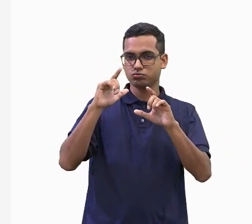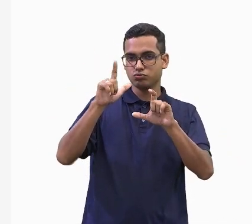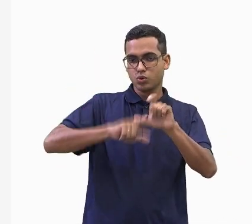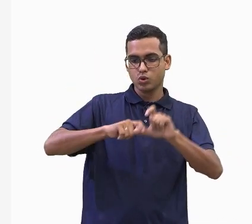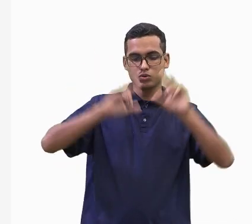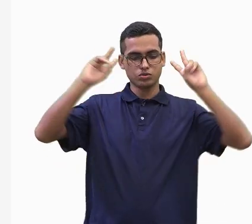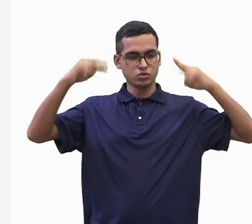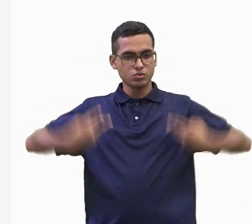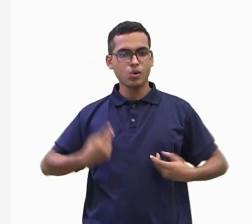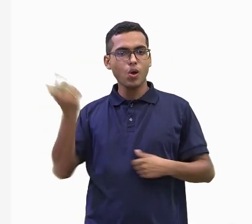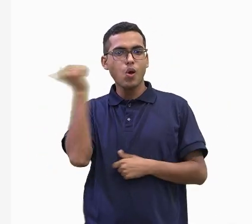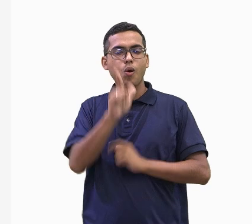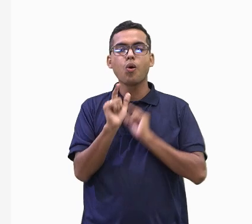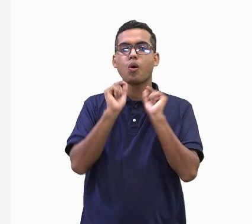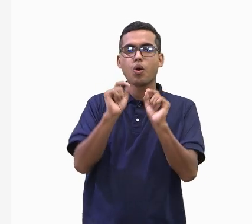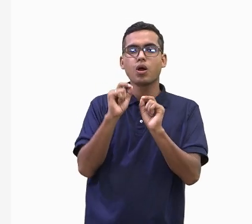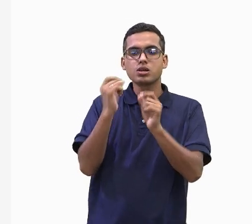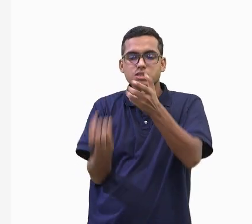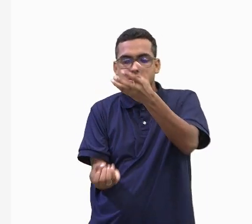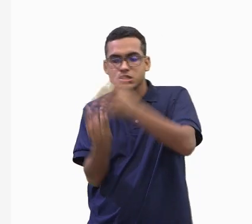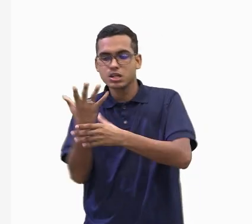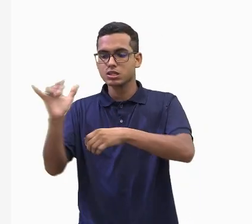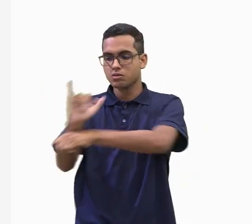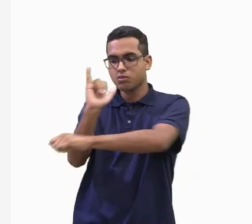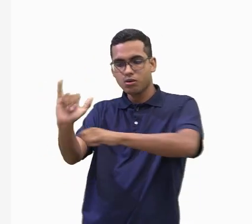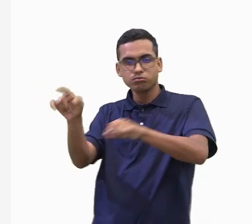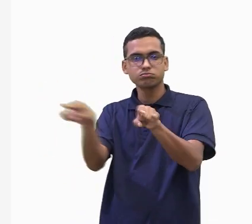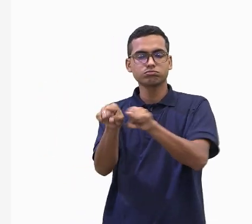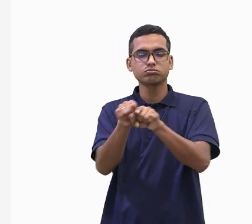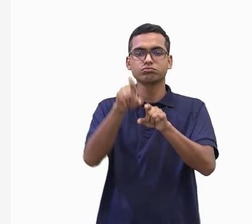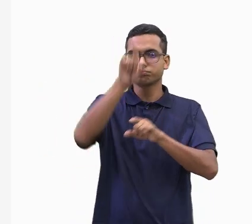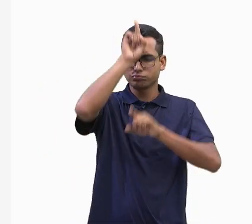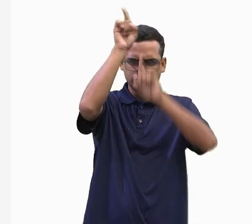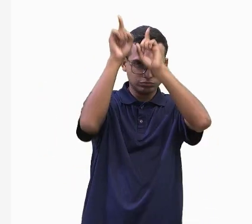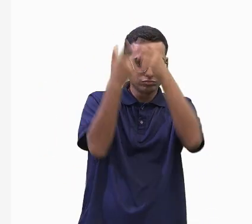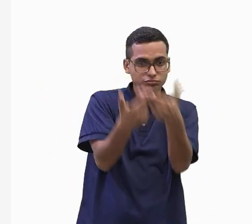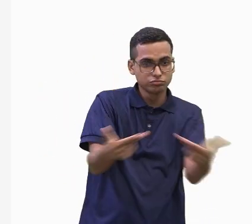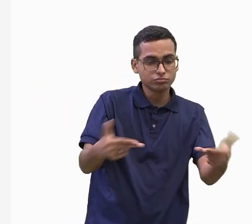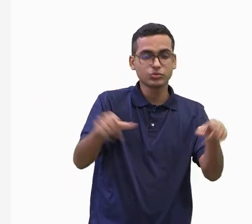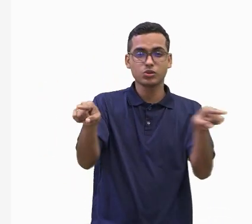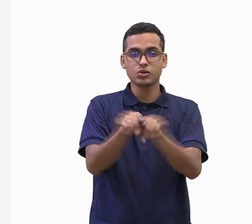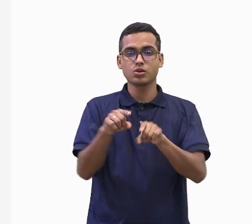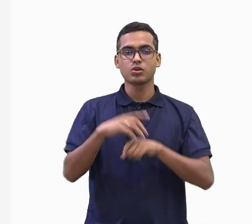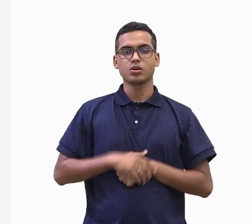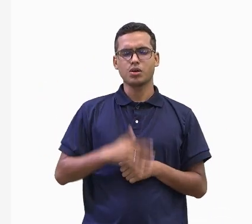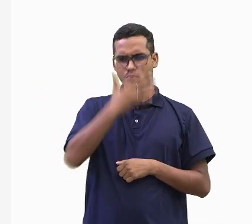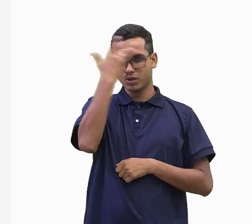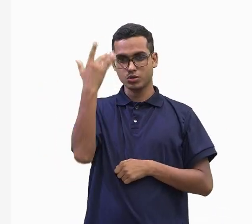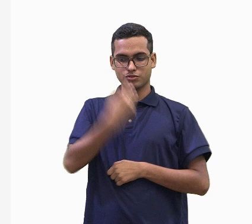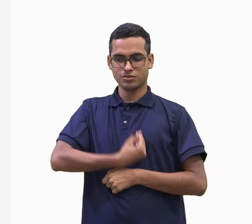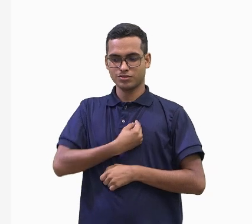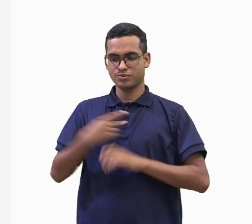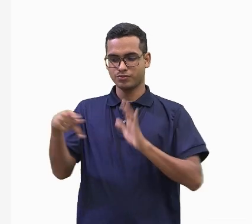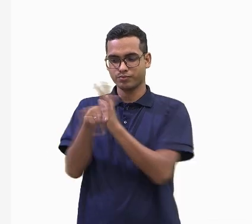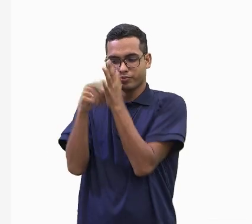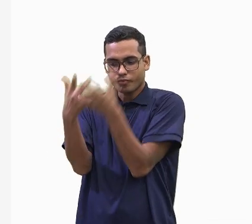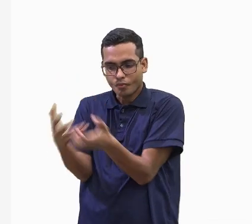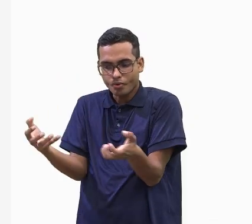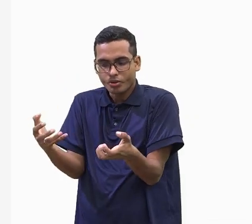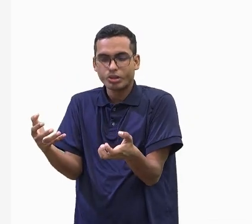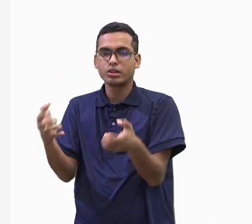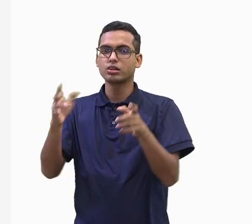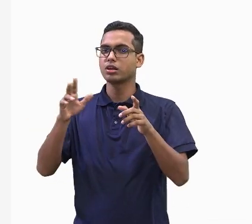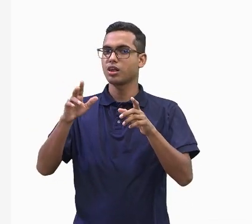e culturas. O que um povo usa para sobreviver no deserto não vai ser a mesma condição que ele vai conseguir sobreviver lá